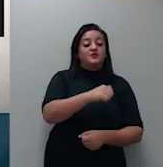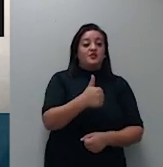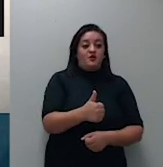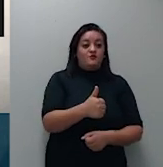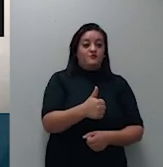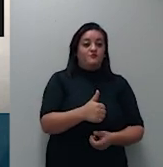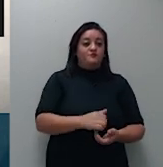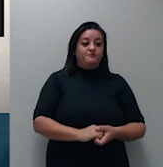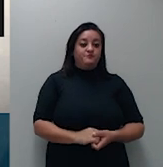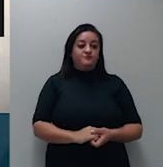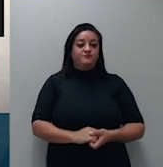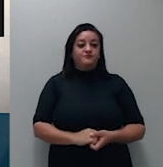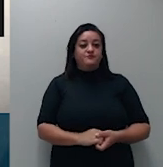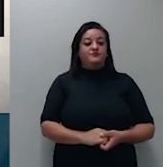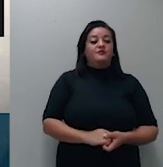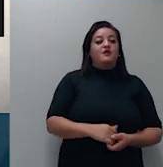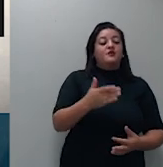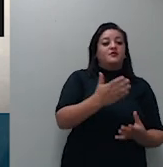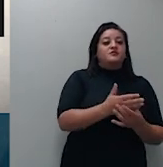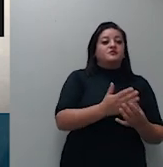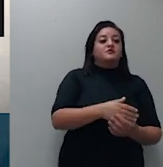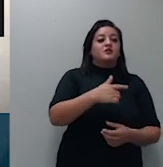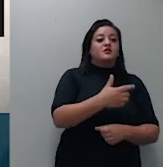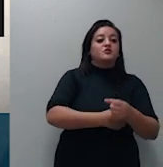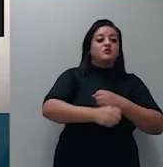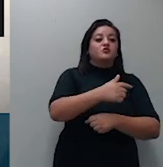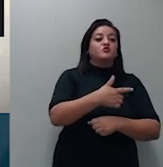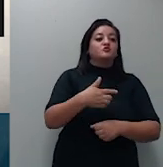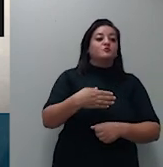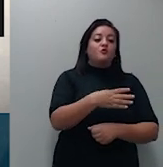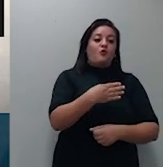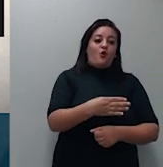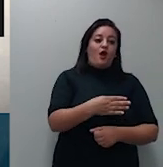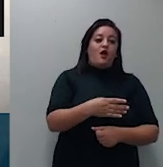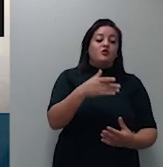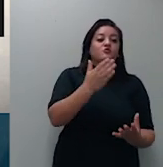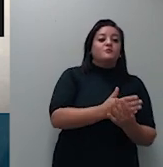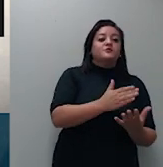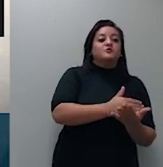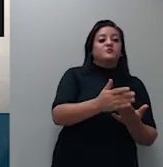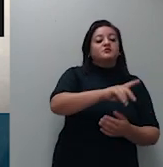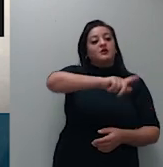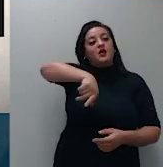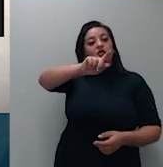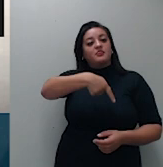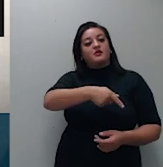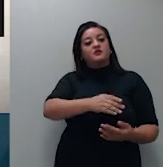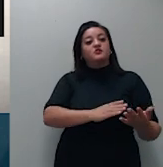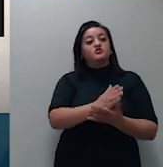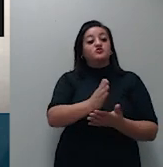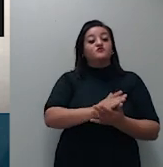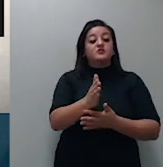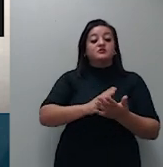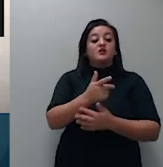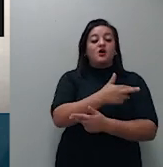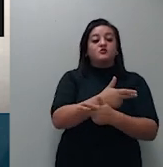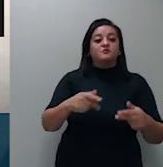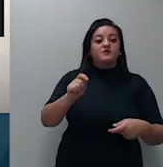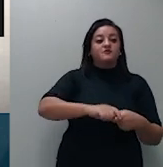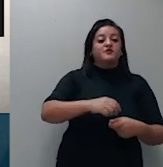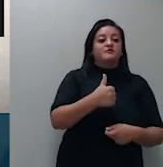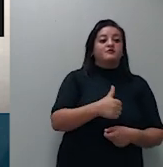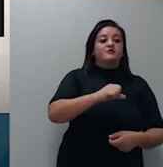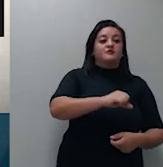1991 a recorrida em 2004 ajuizou a presente ação anulatória da partilha